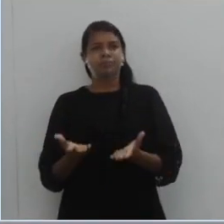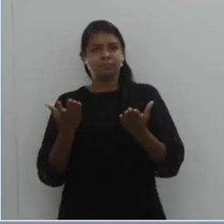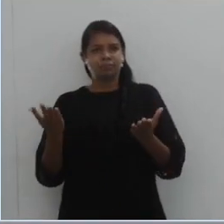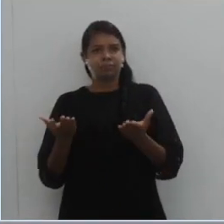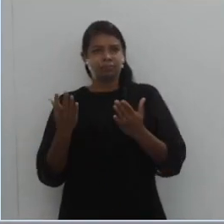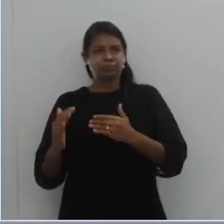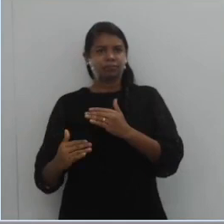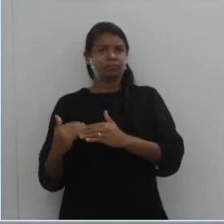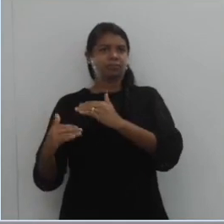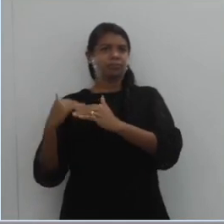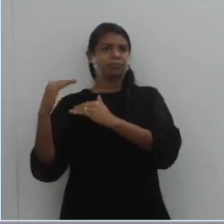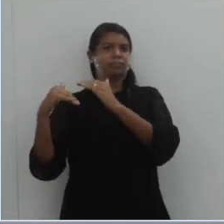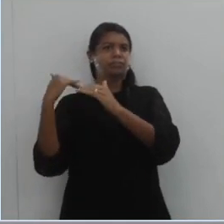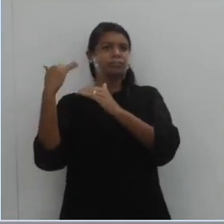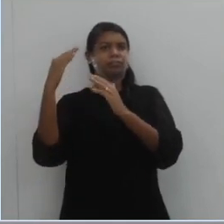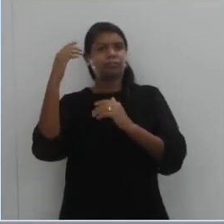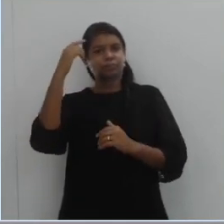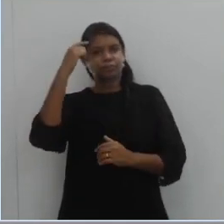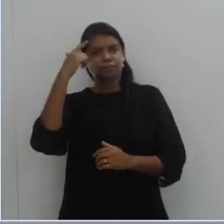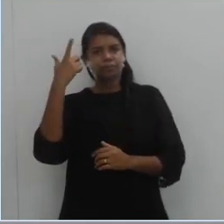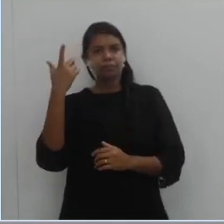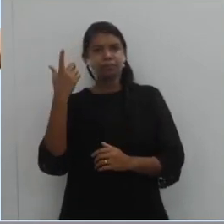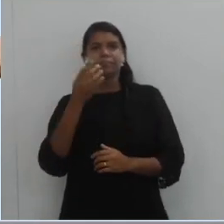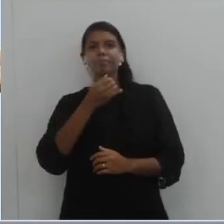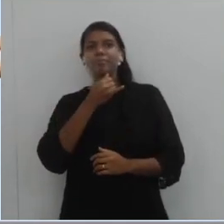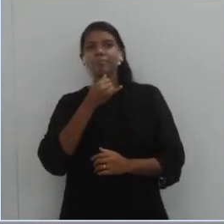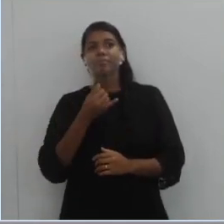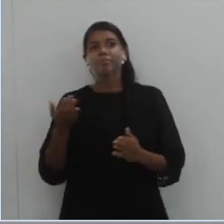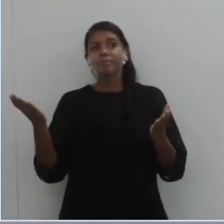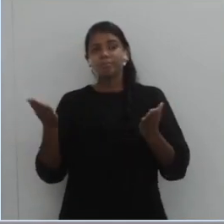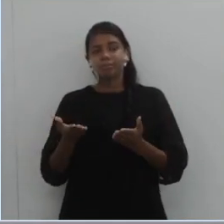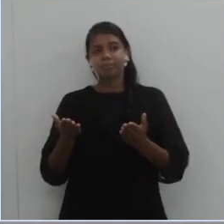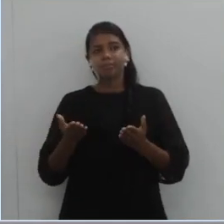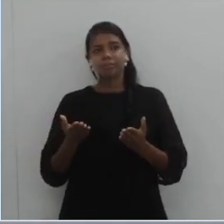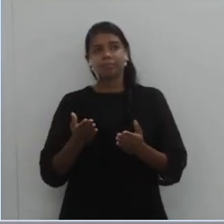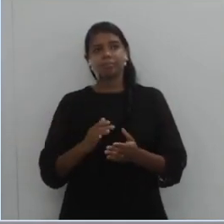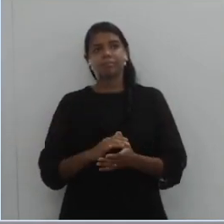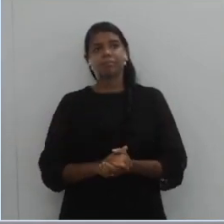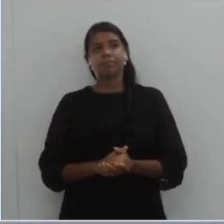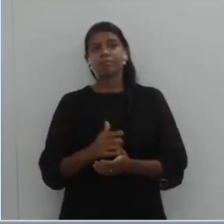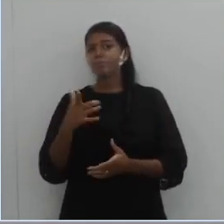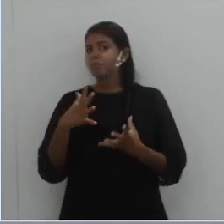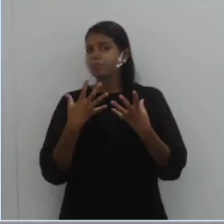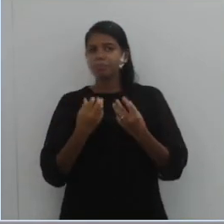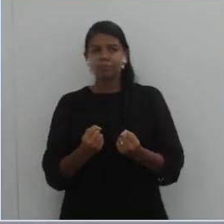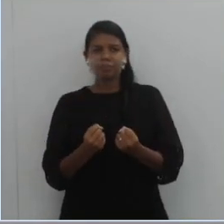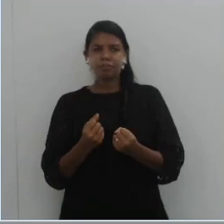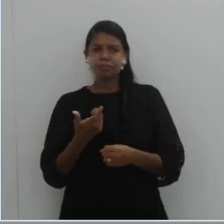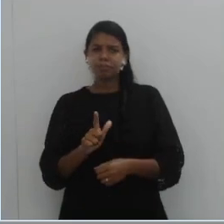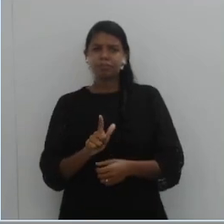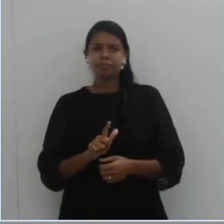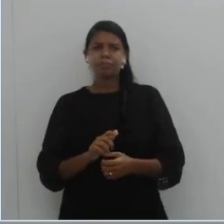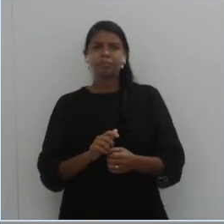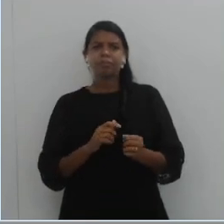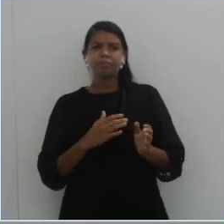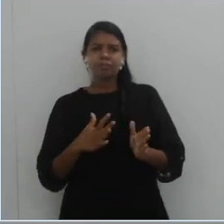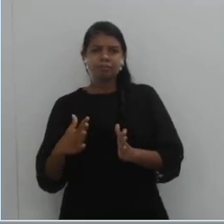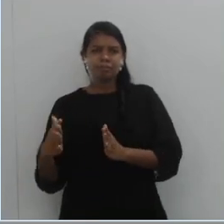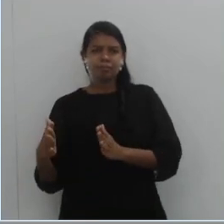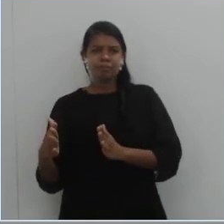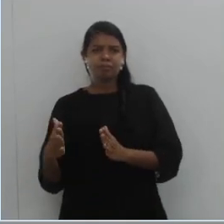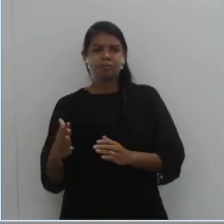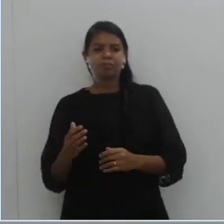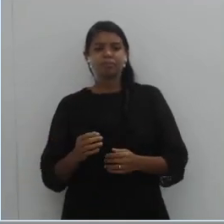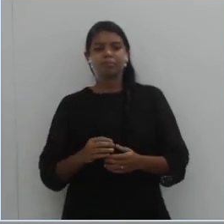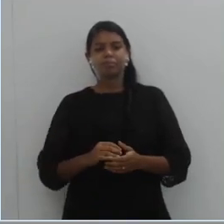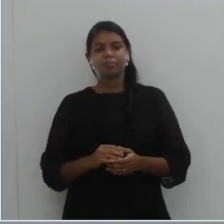evolui. Então, esse pensamento grego, por exemplo, hoje ele não é mais aceito, tá bom? Acompanhe comigo agora no